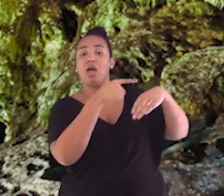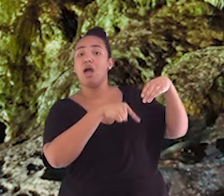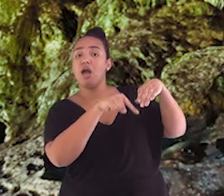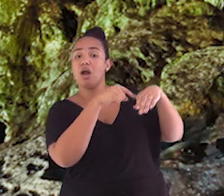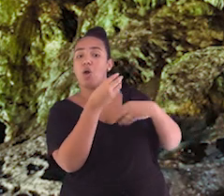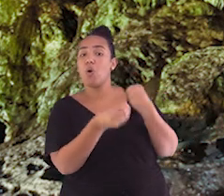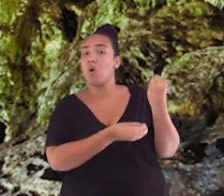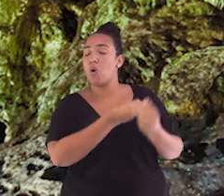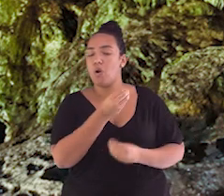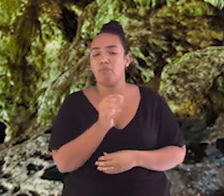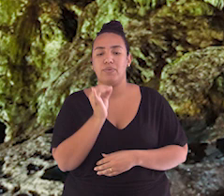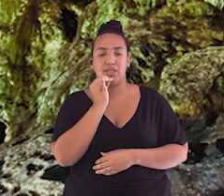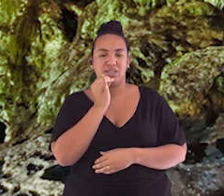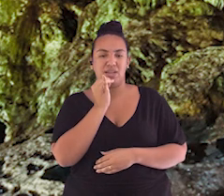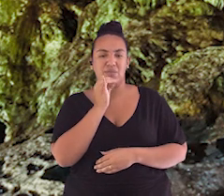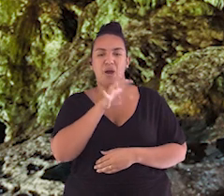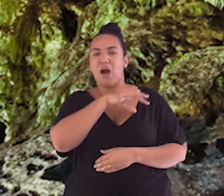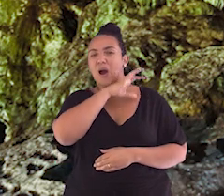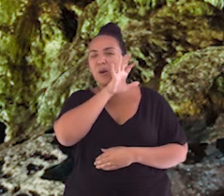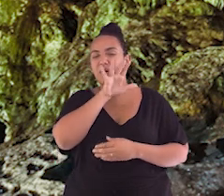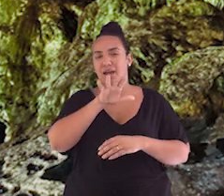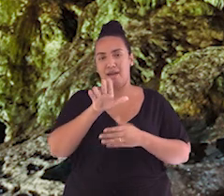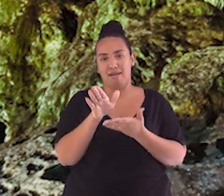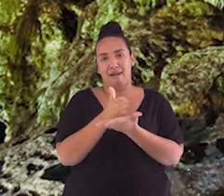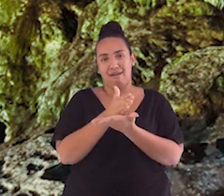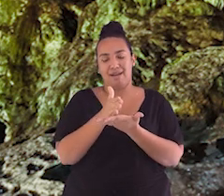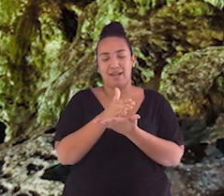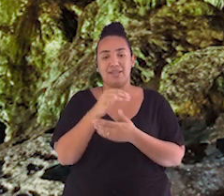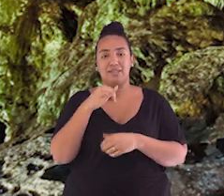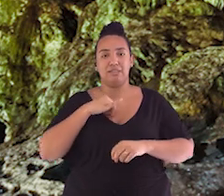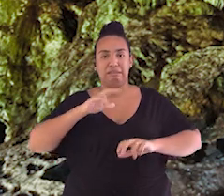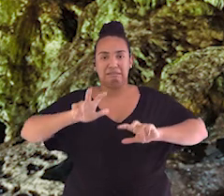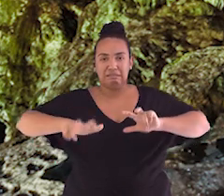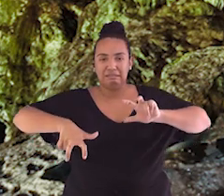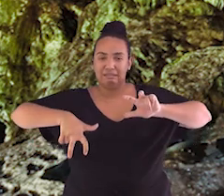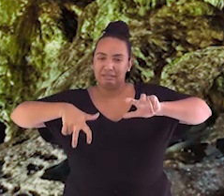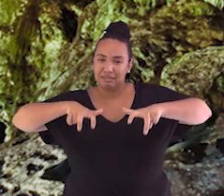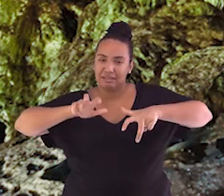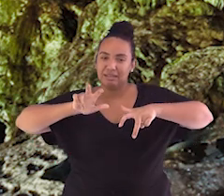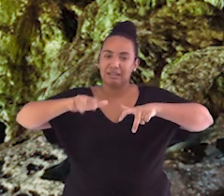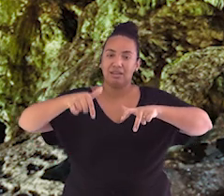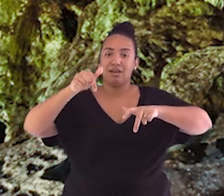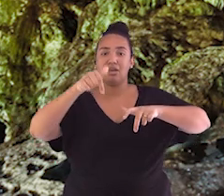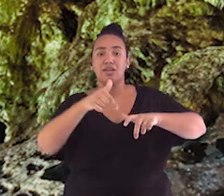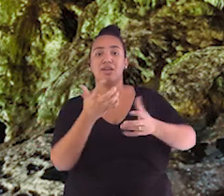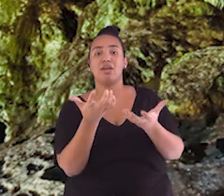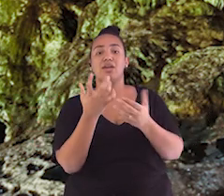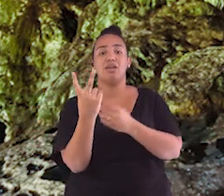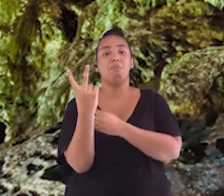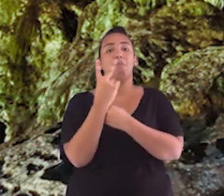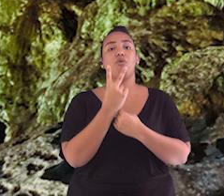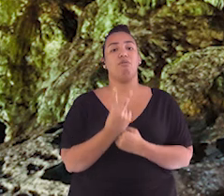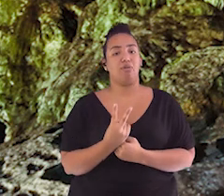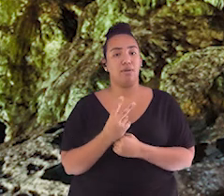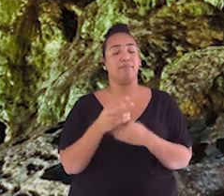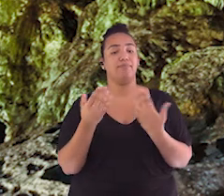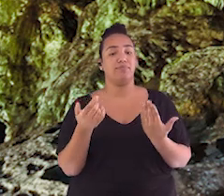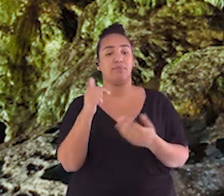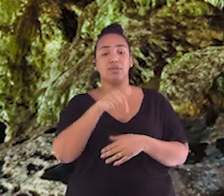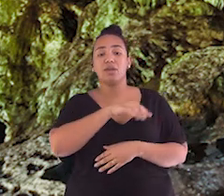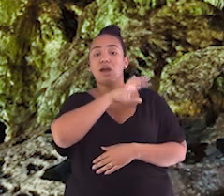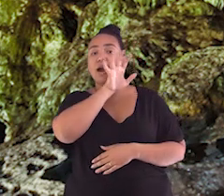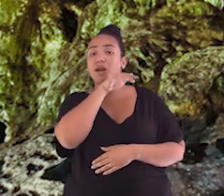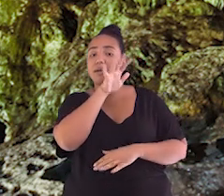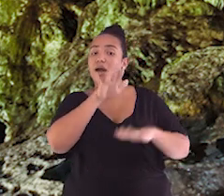animais, como a preguiça gigante, provavelmente frequentavam as cavernas em busca de abrigo. Esses animais eventualmente morriam